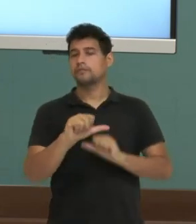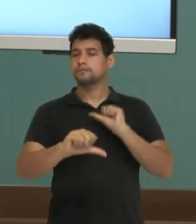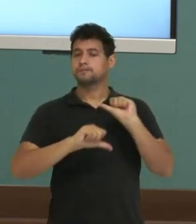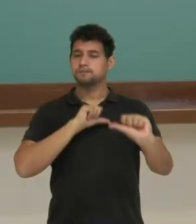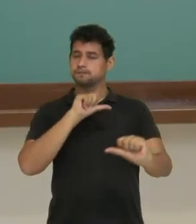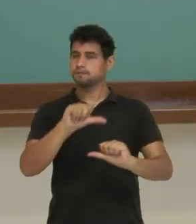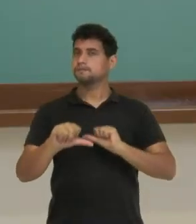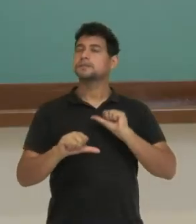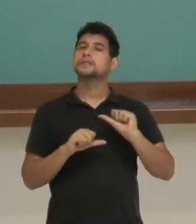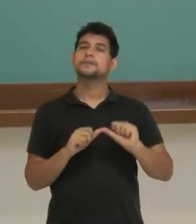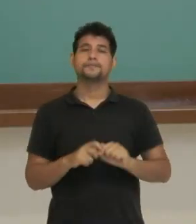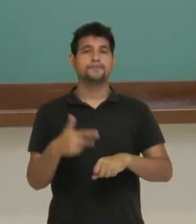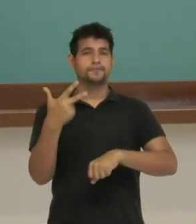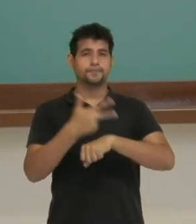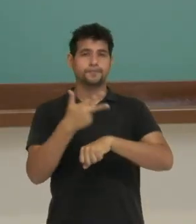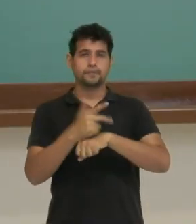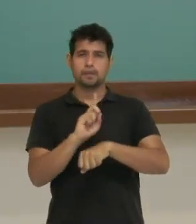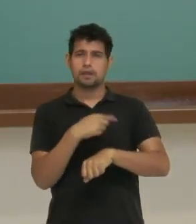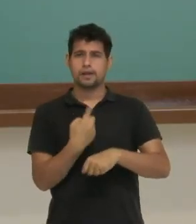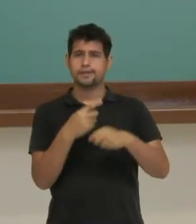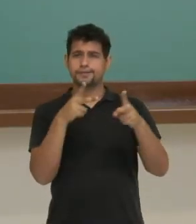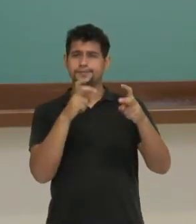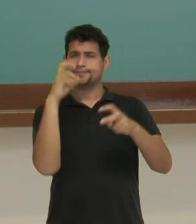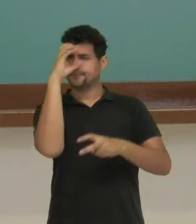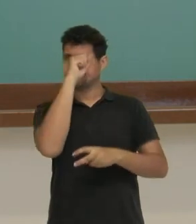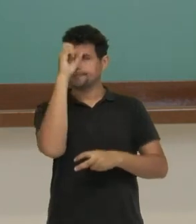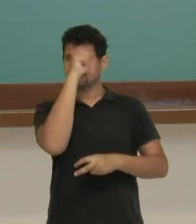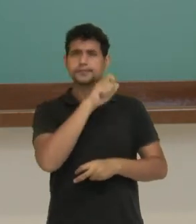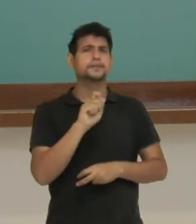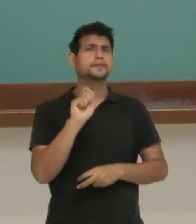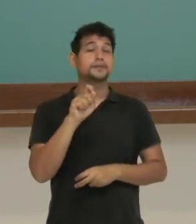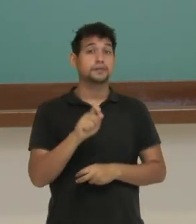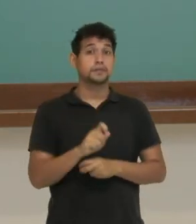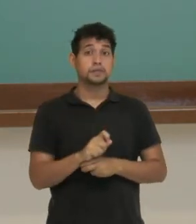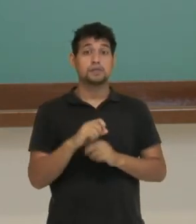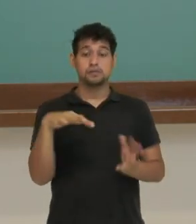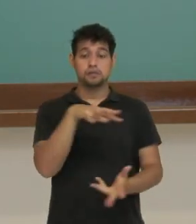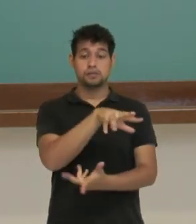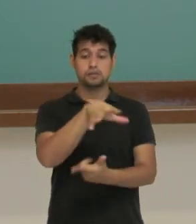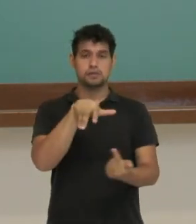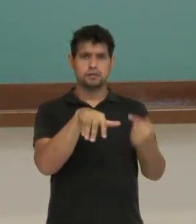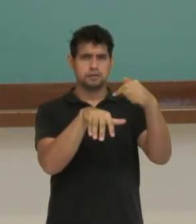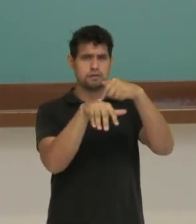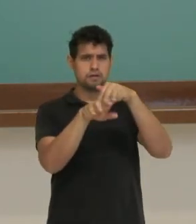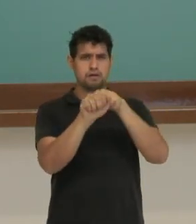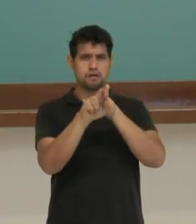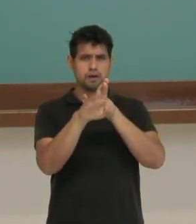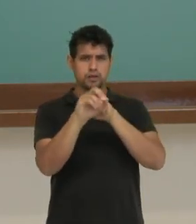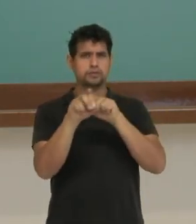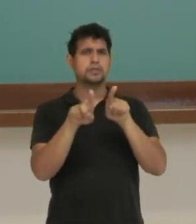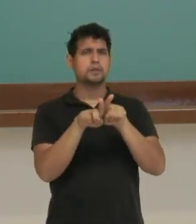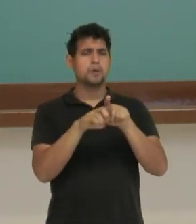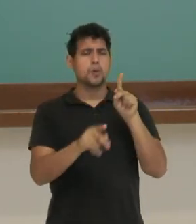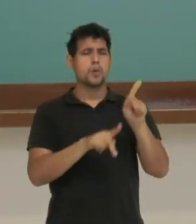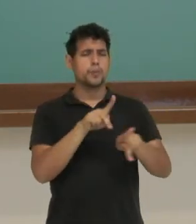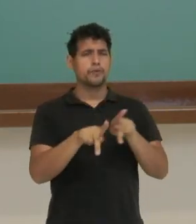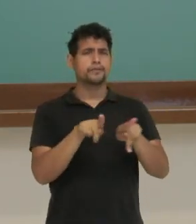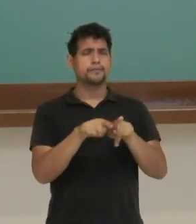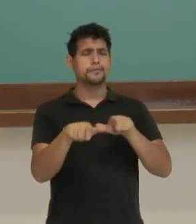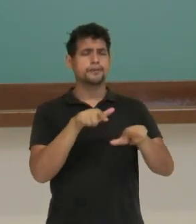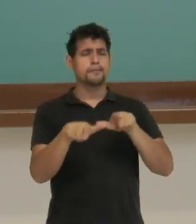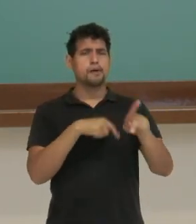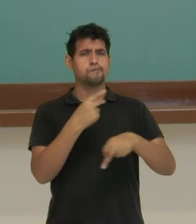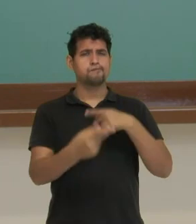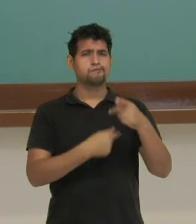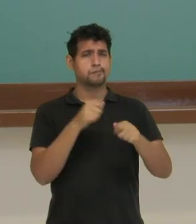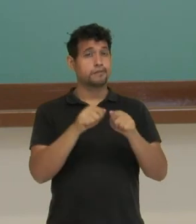ok? Então, nesse vídeo aí nós vimos sobre a questão da região ártica, vimos também sobre a população e as atividades